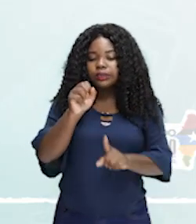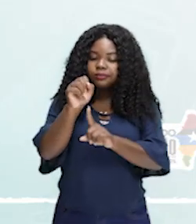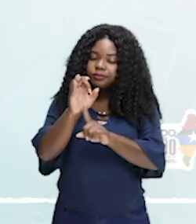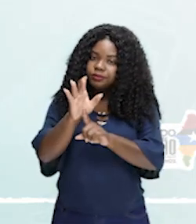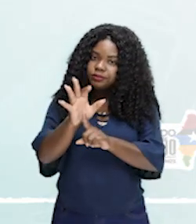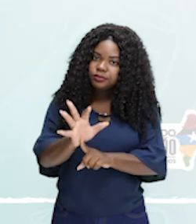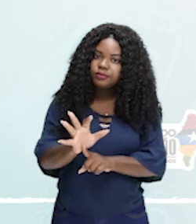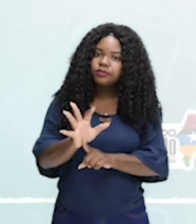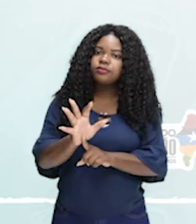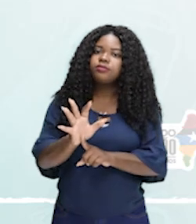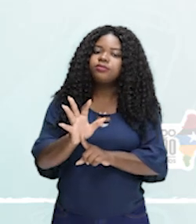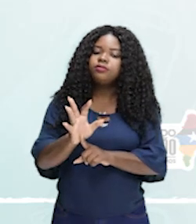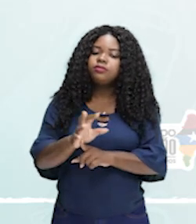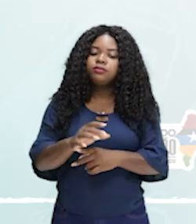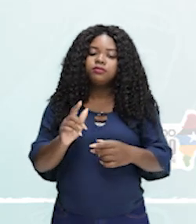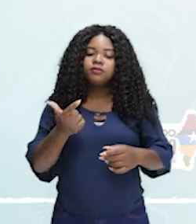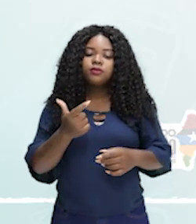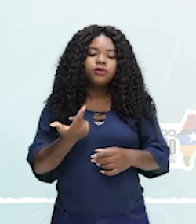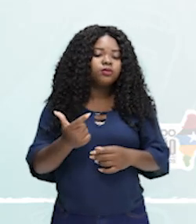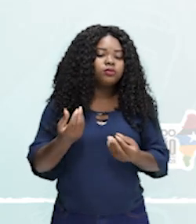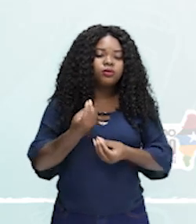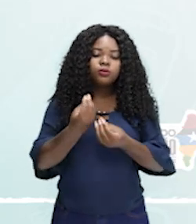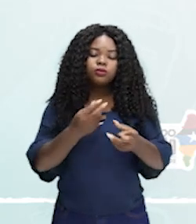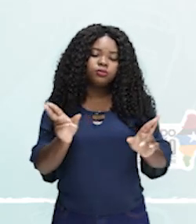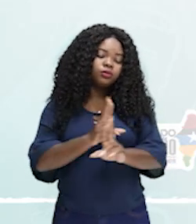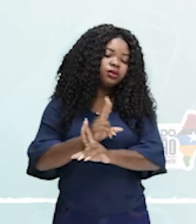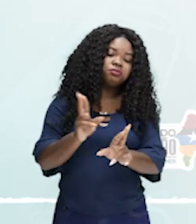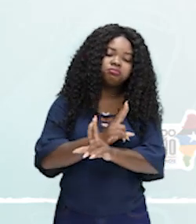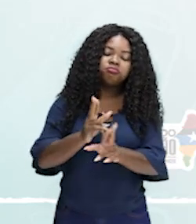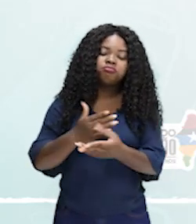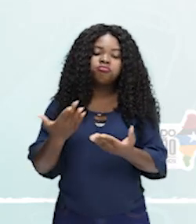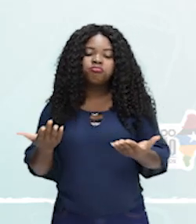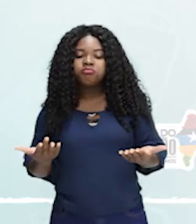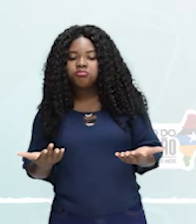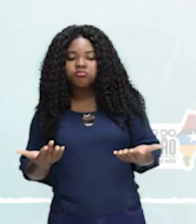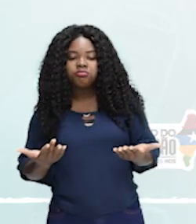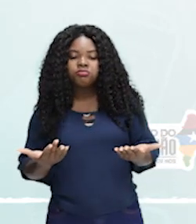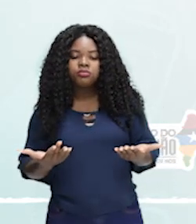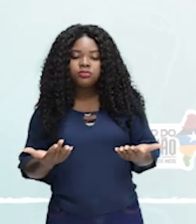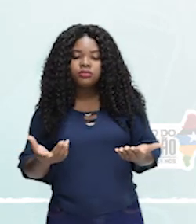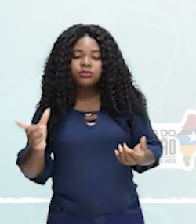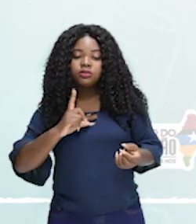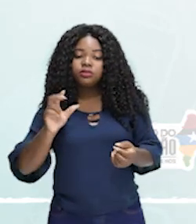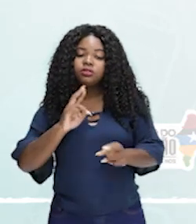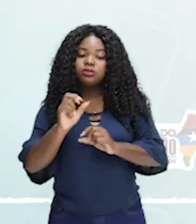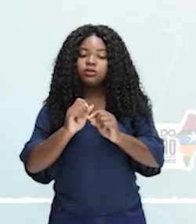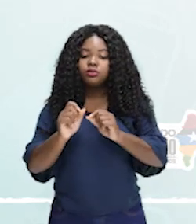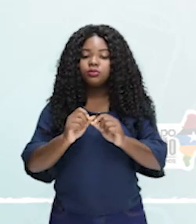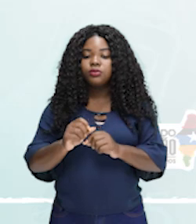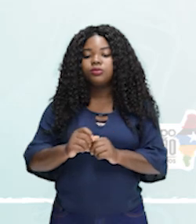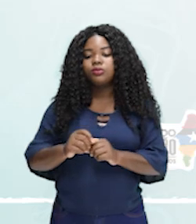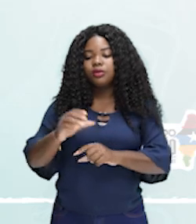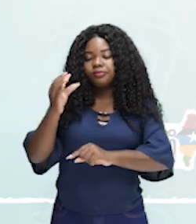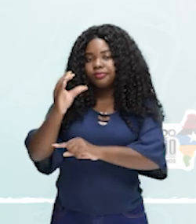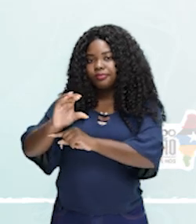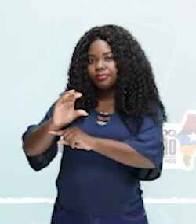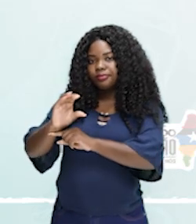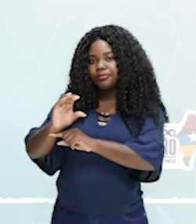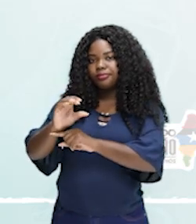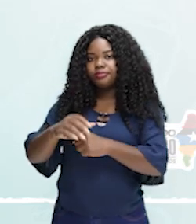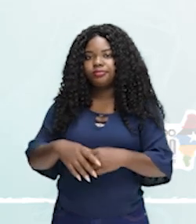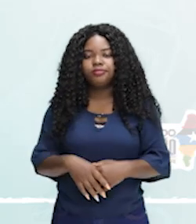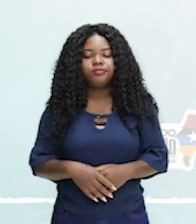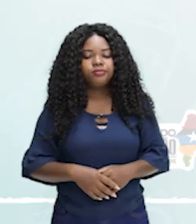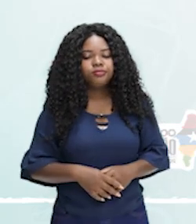aqui não há nenhuma referência com relação à presença de gás carbônico. Show de